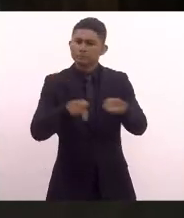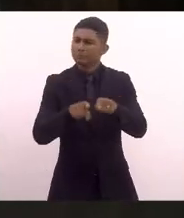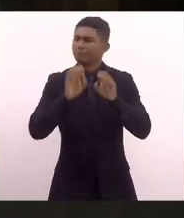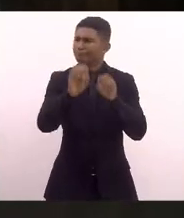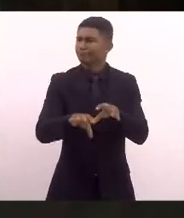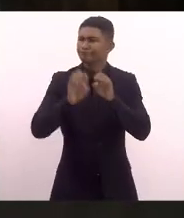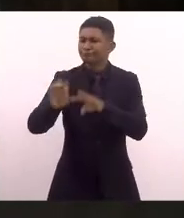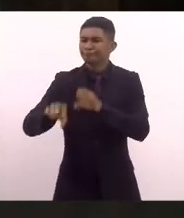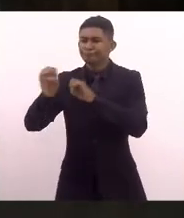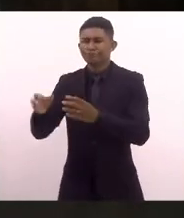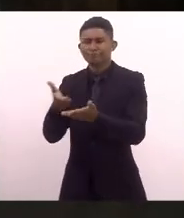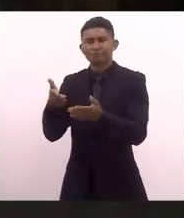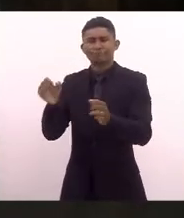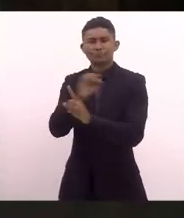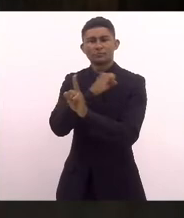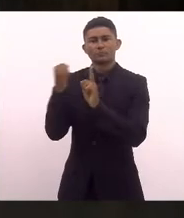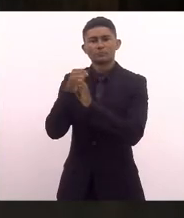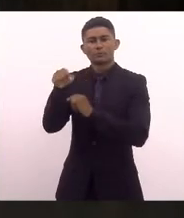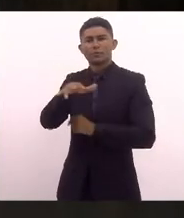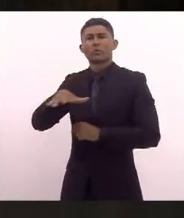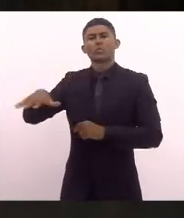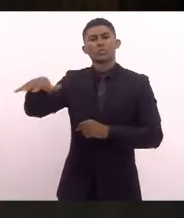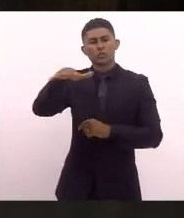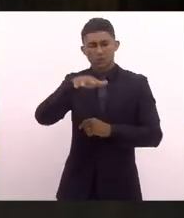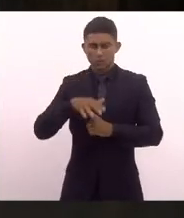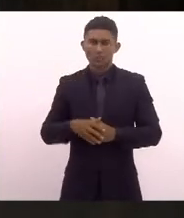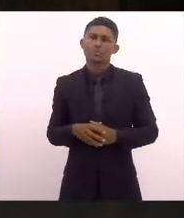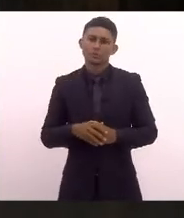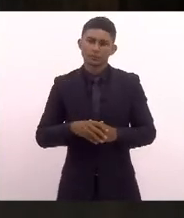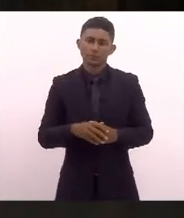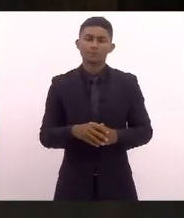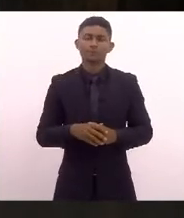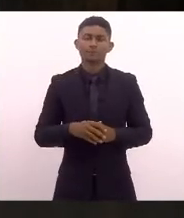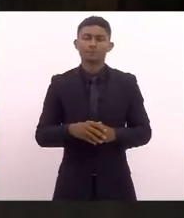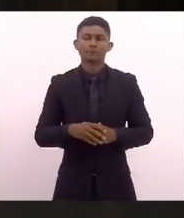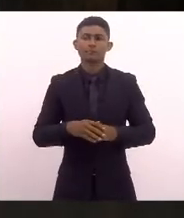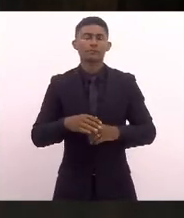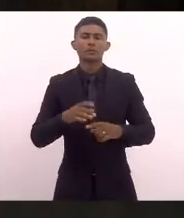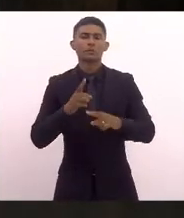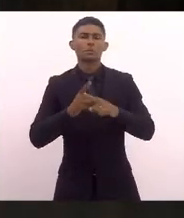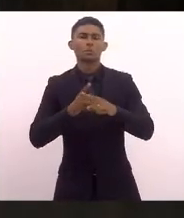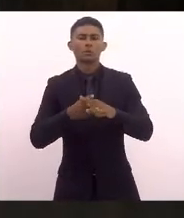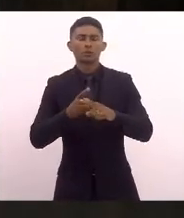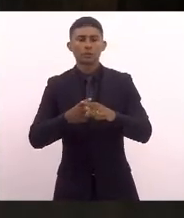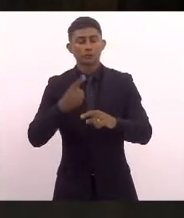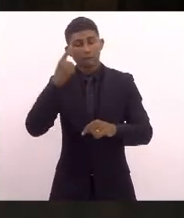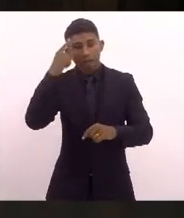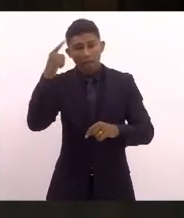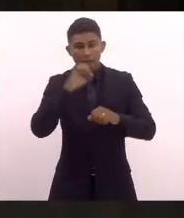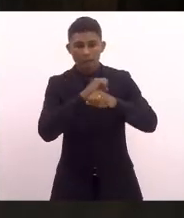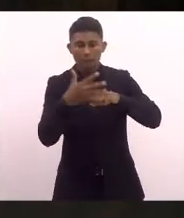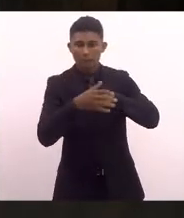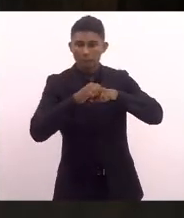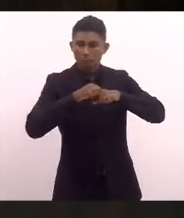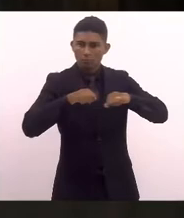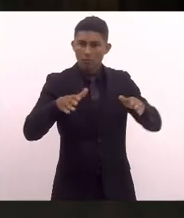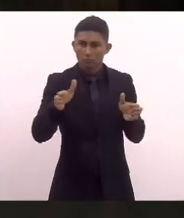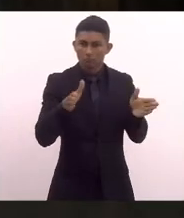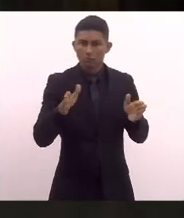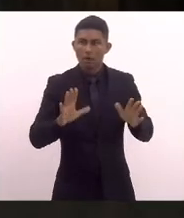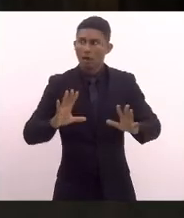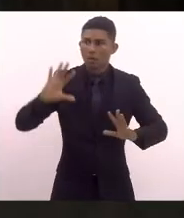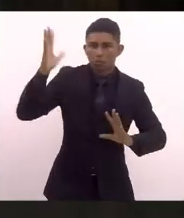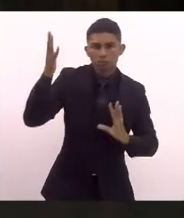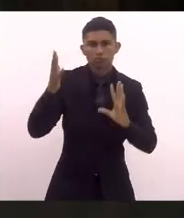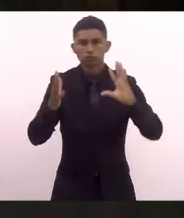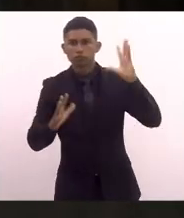com você. Porque nada do que veio à tona, salvo uma maior visibilidade